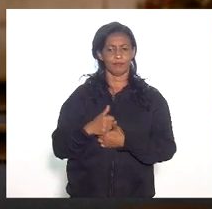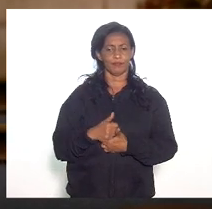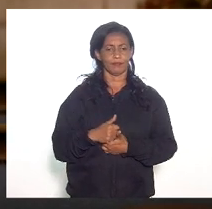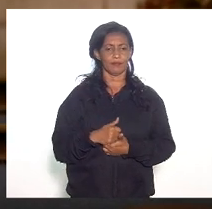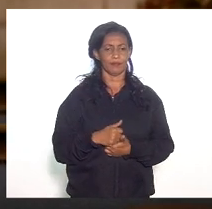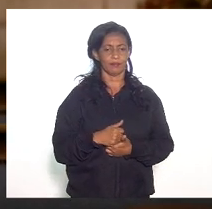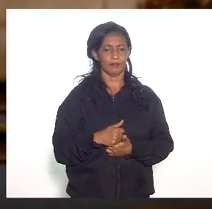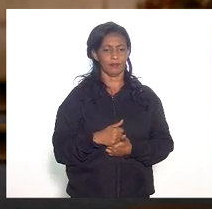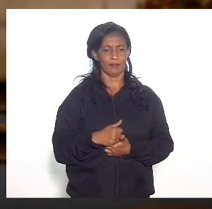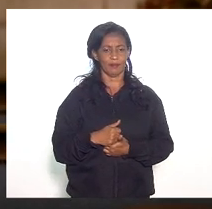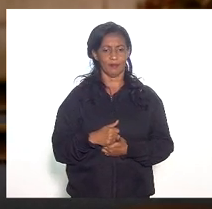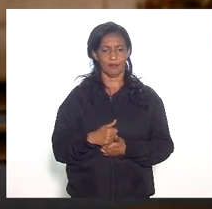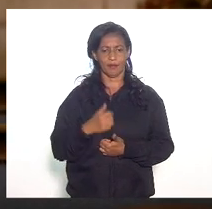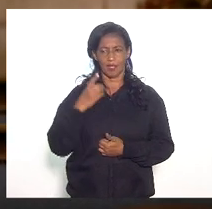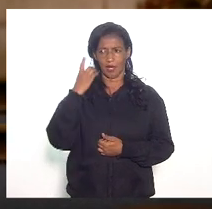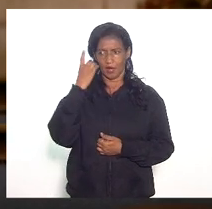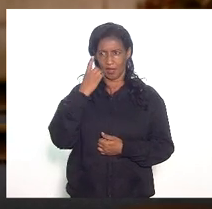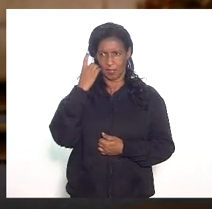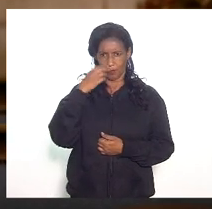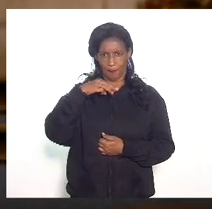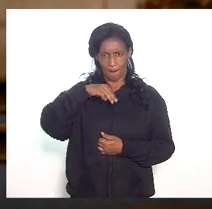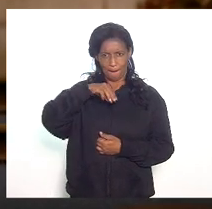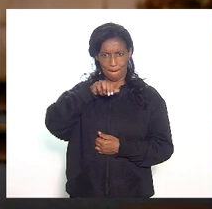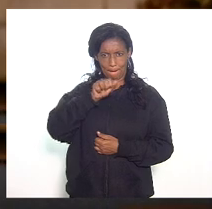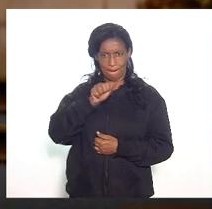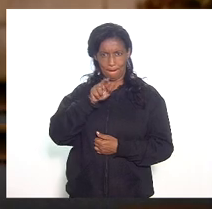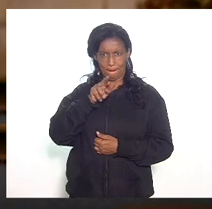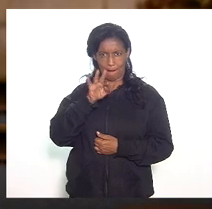a deputada Marta pode ser deputada